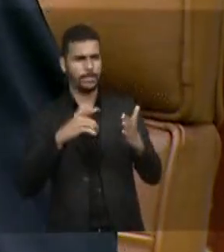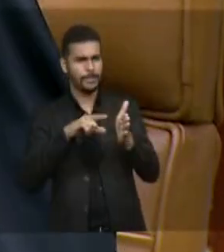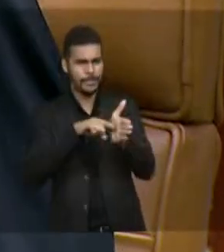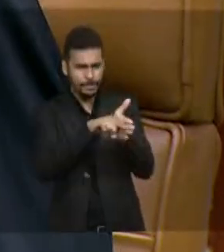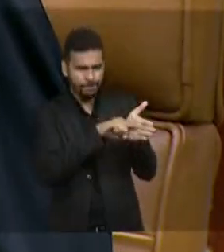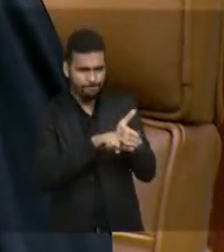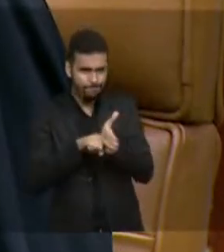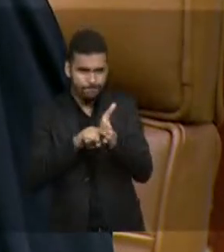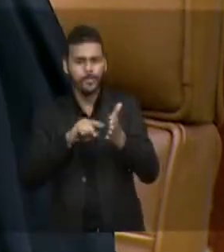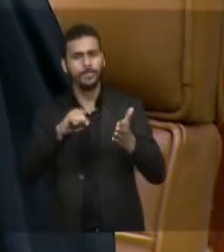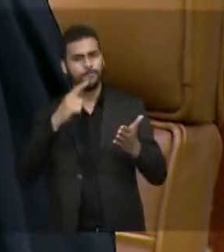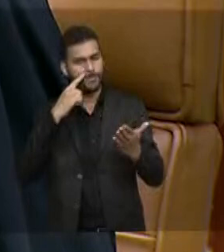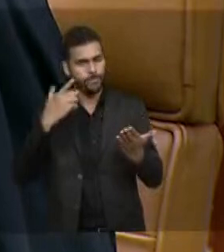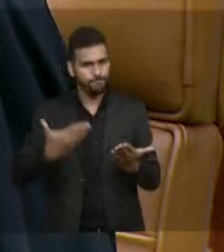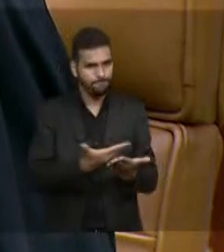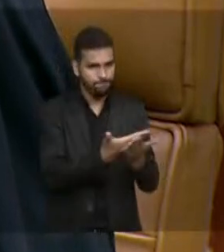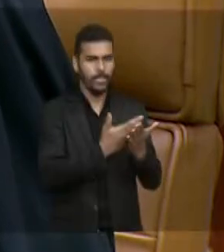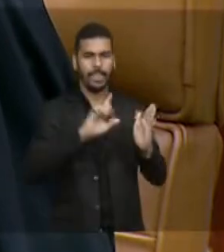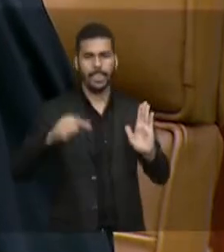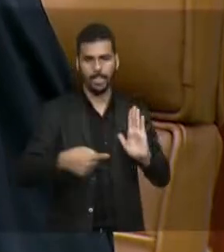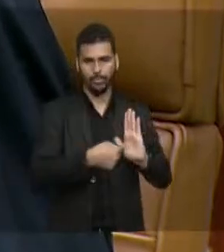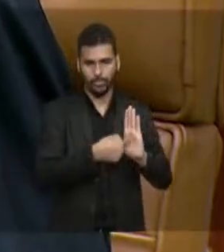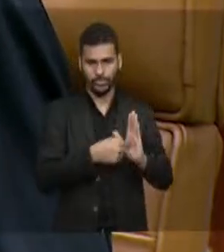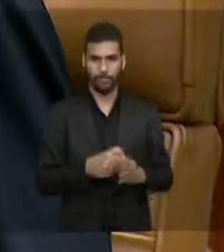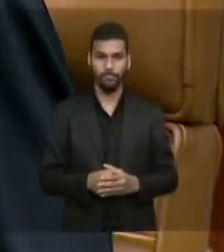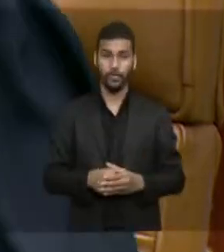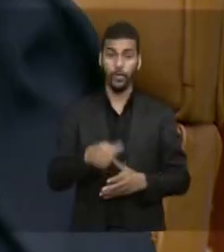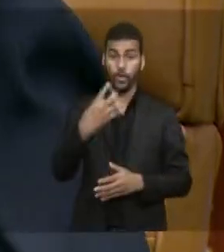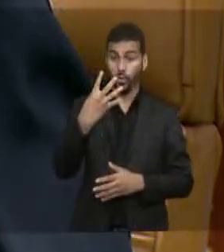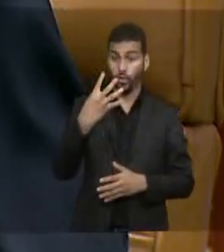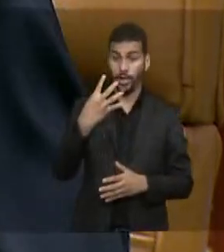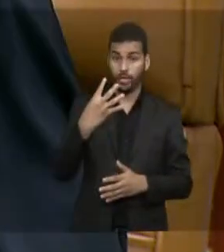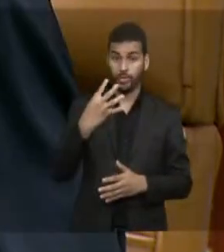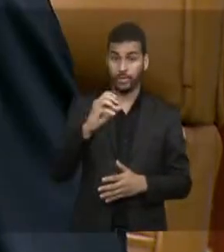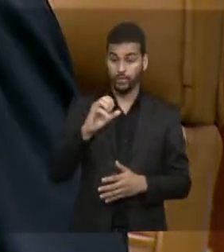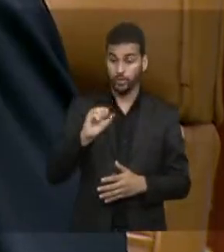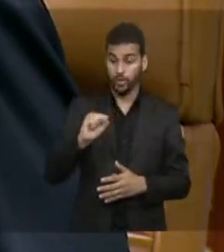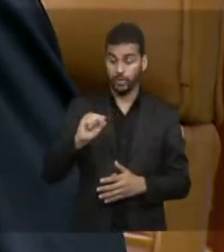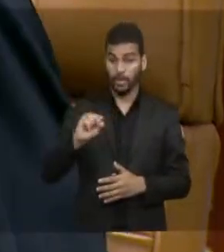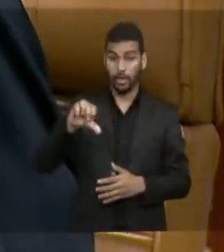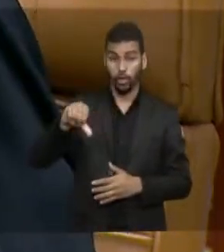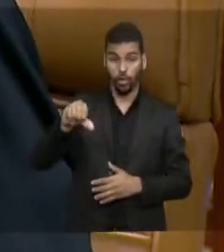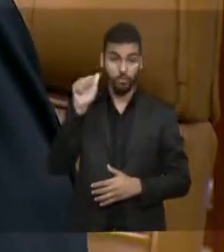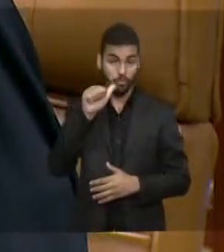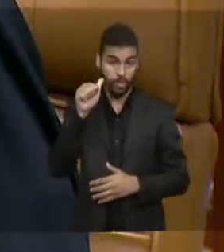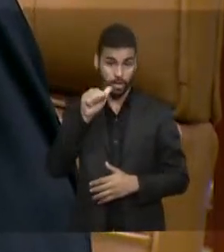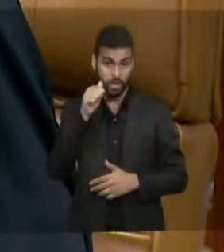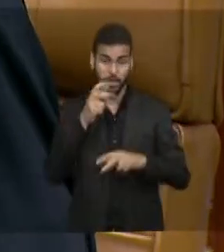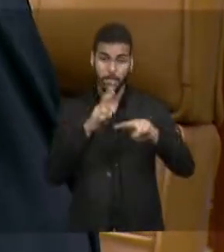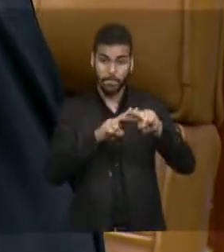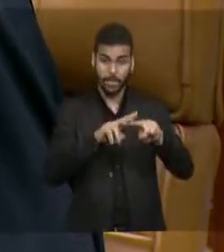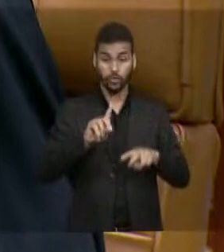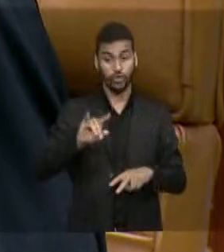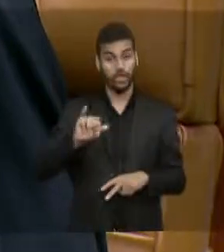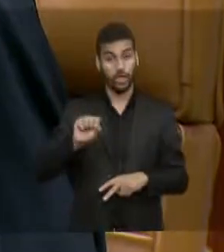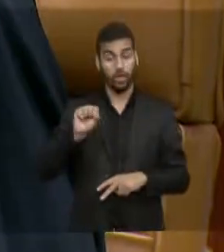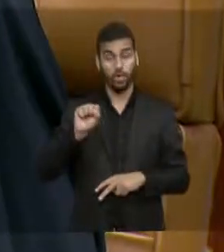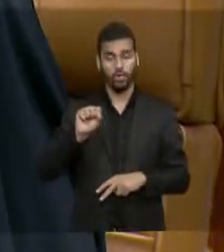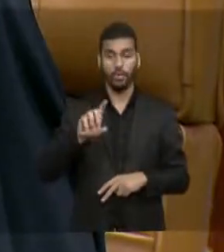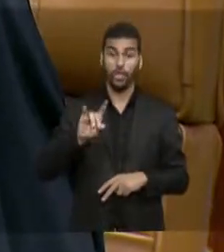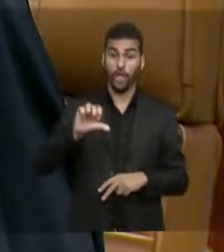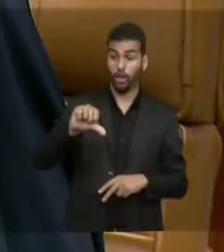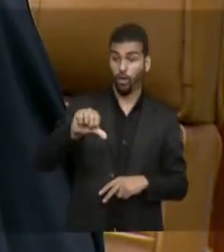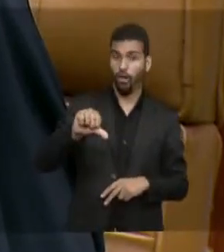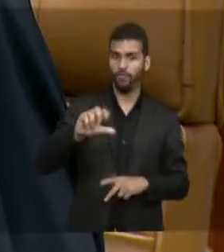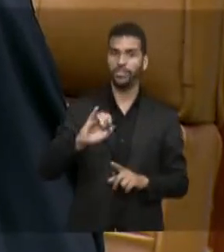de denúncias das 489 mulheres que foram presas no dia 8 no